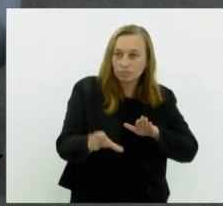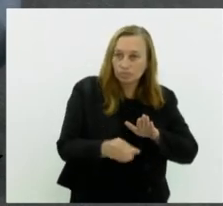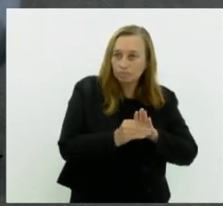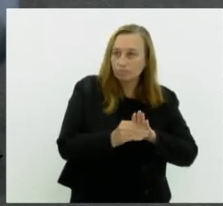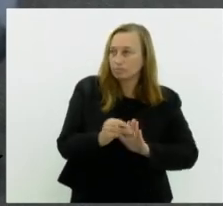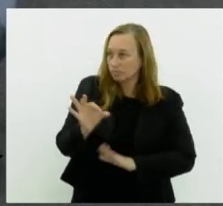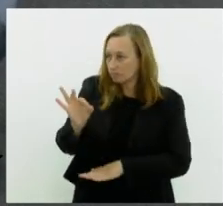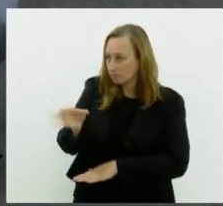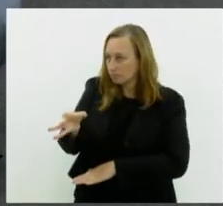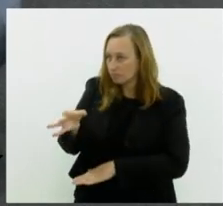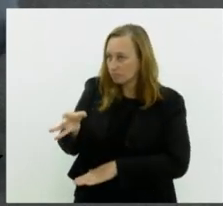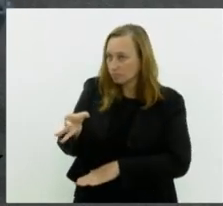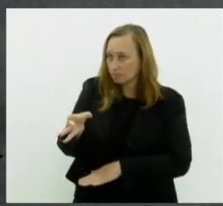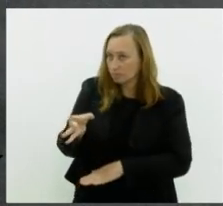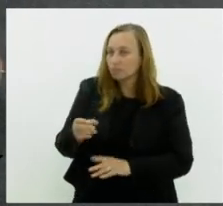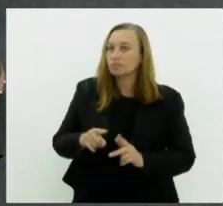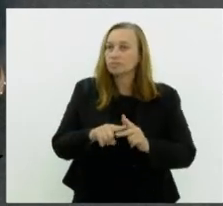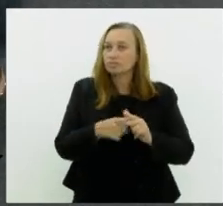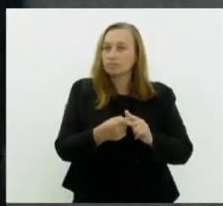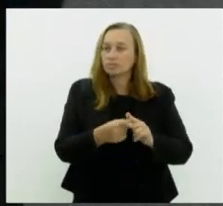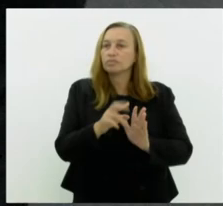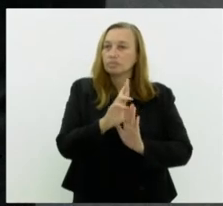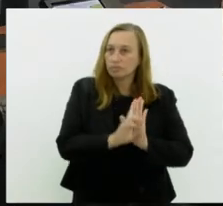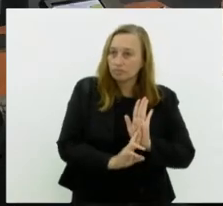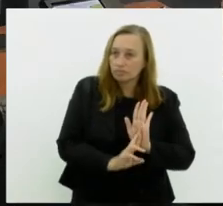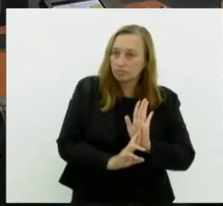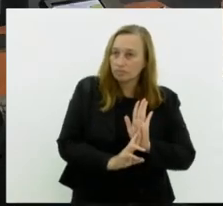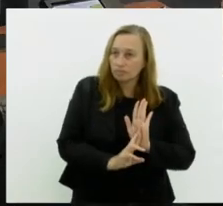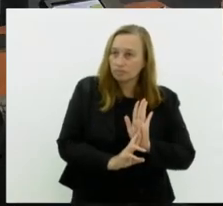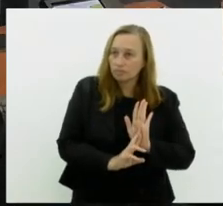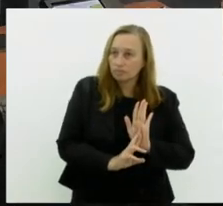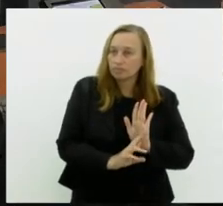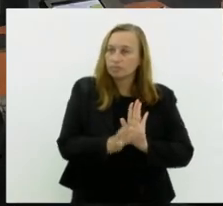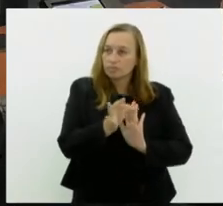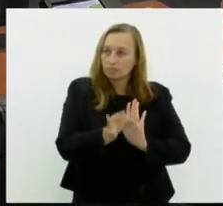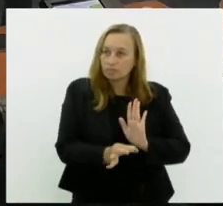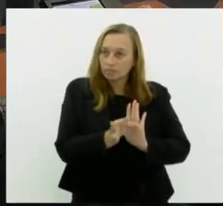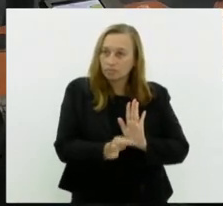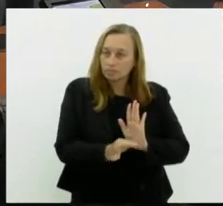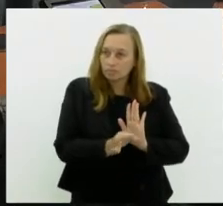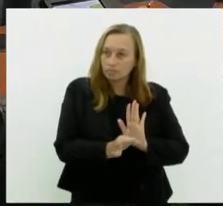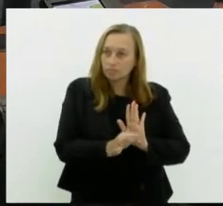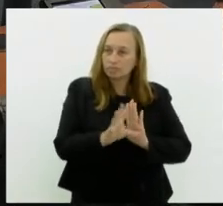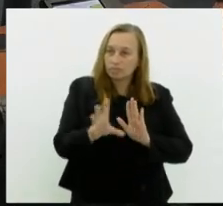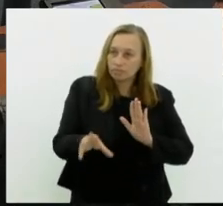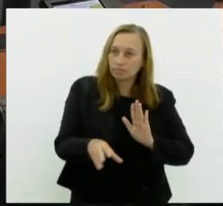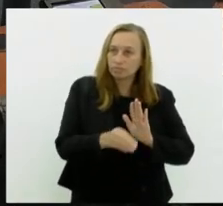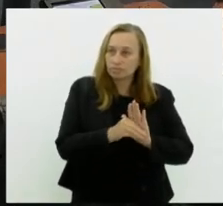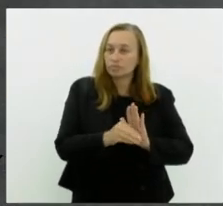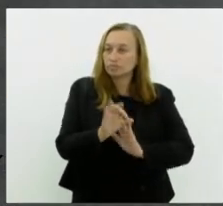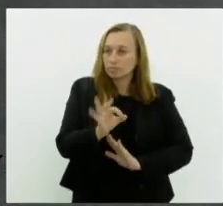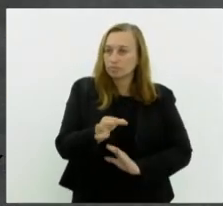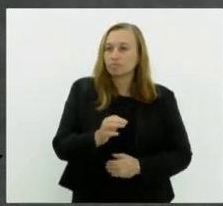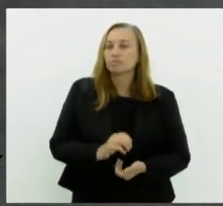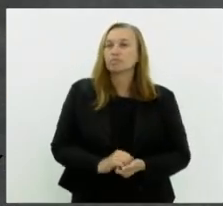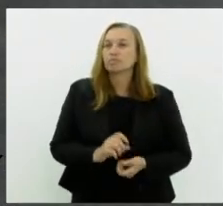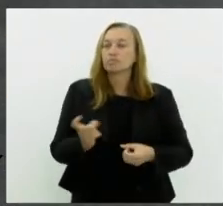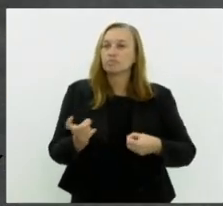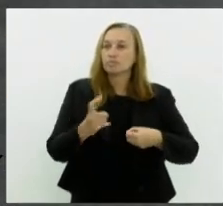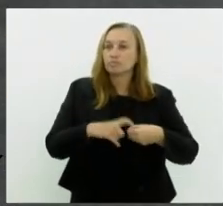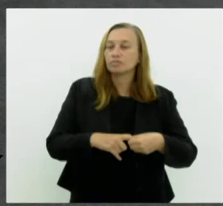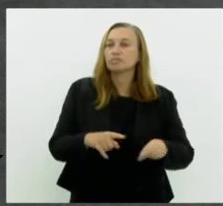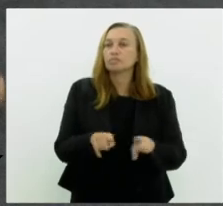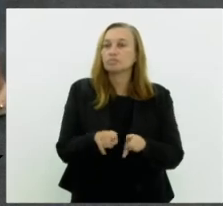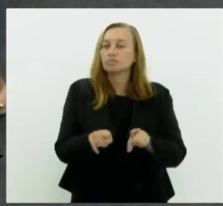foi? Emenda para corrigir a redação para ficar adequada ao convênio Convai. Pois é, não, e também